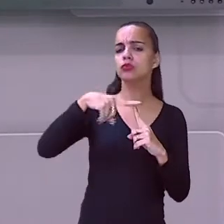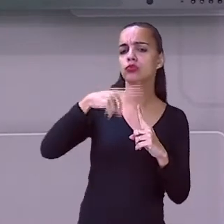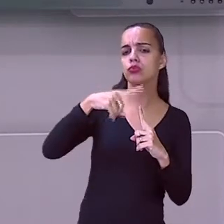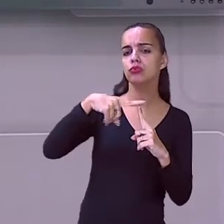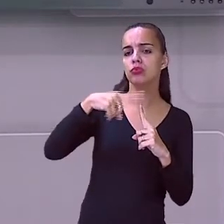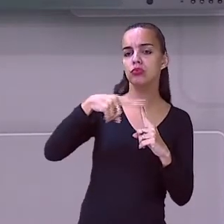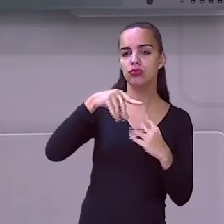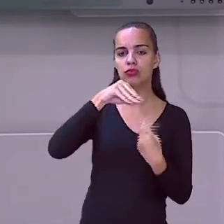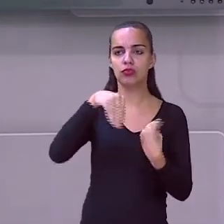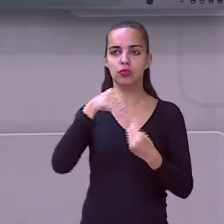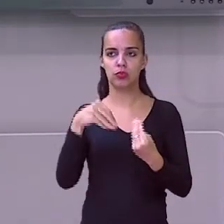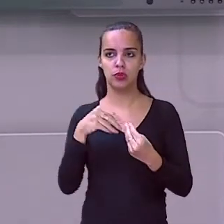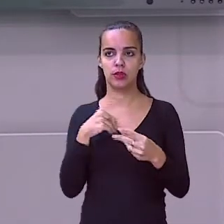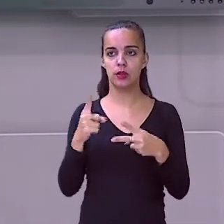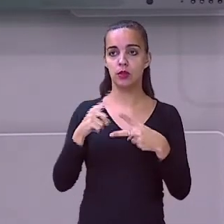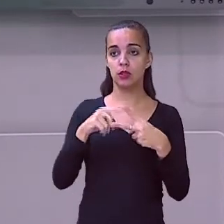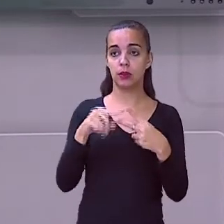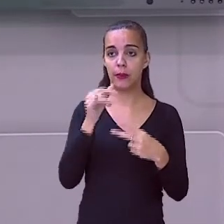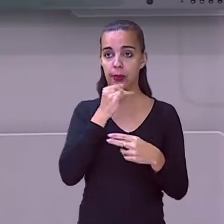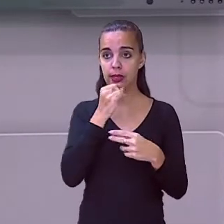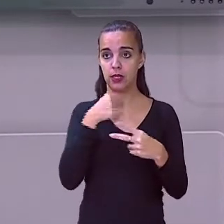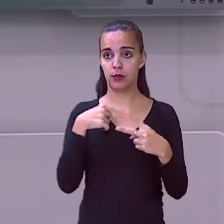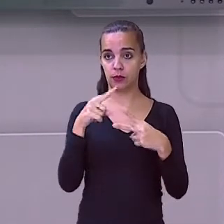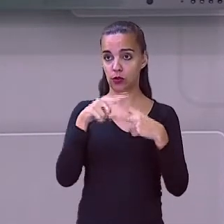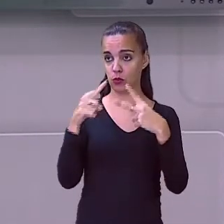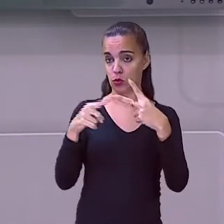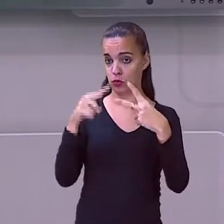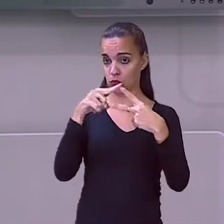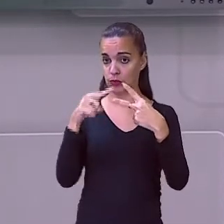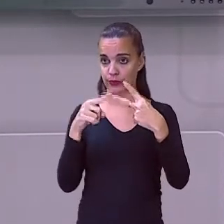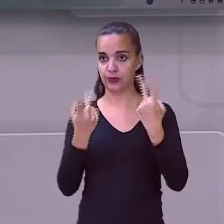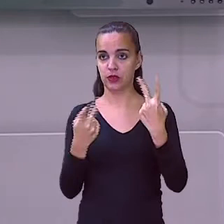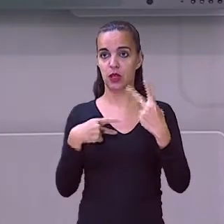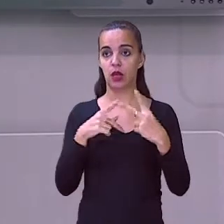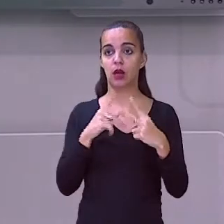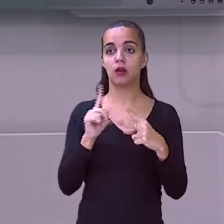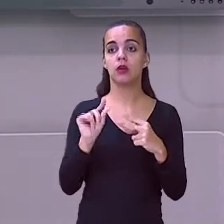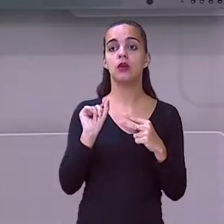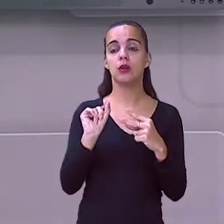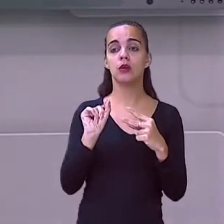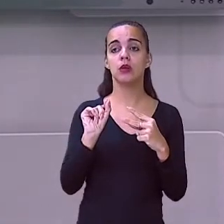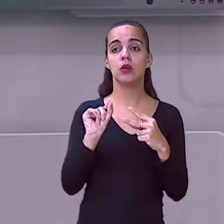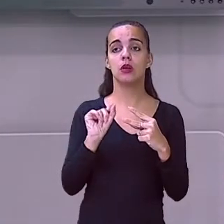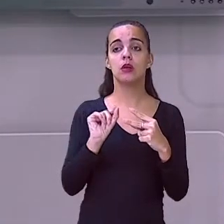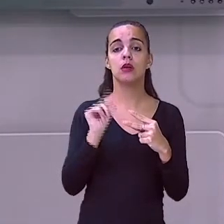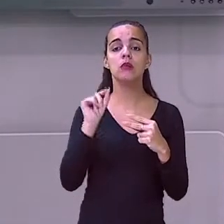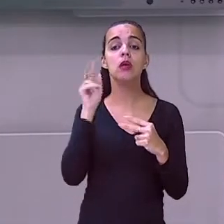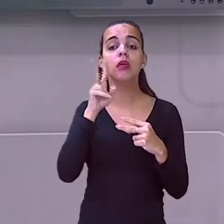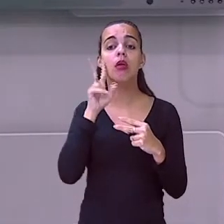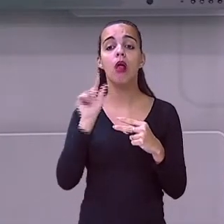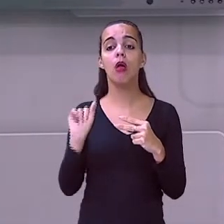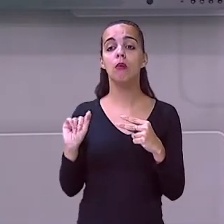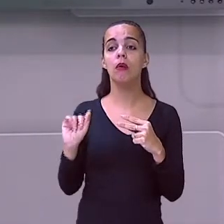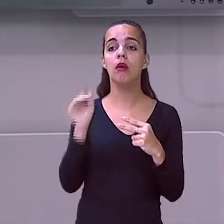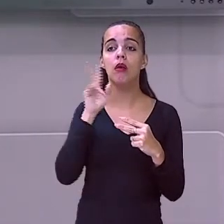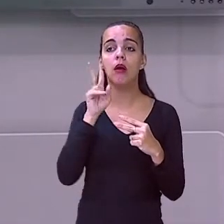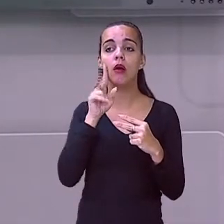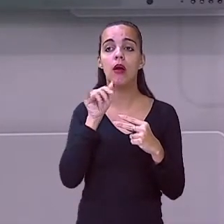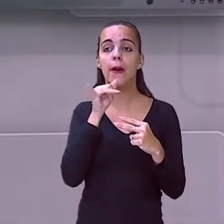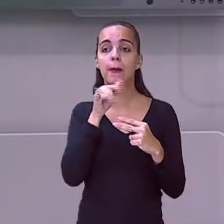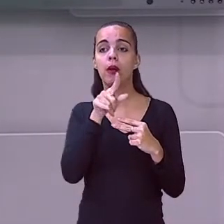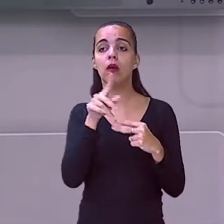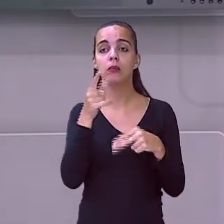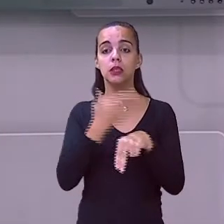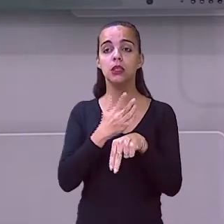de mistura? Nós vimos aí que são dois tipos de mistura. Quem lembra? Quem lembra? Vamos lá, começa com a letra